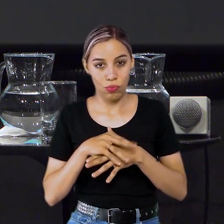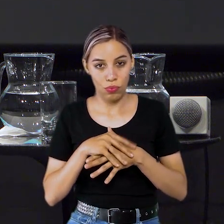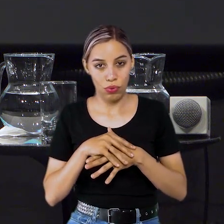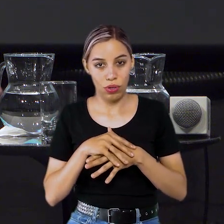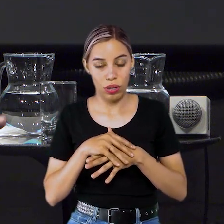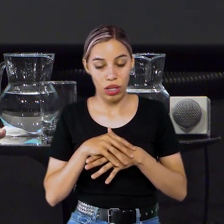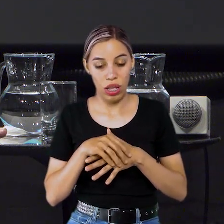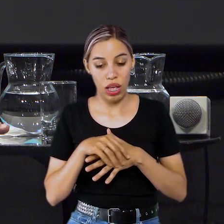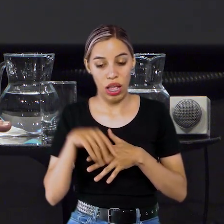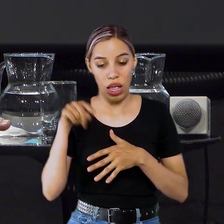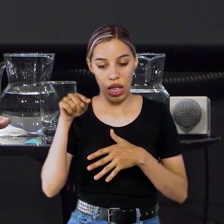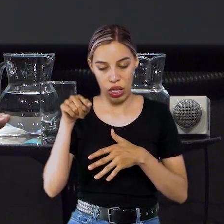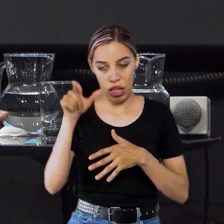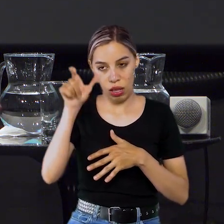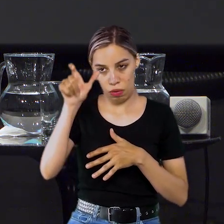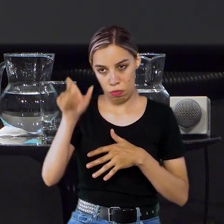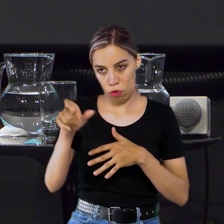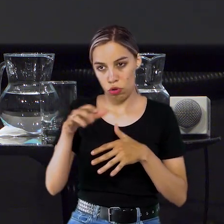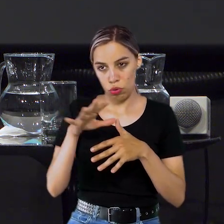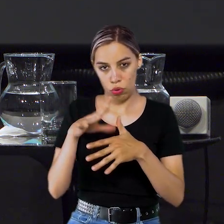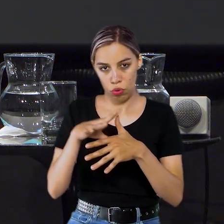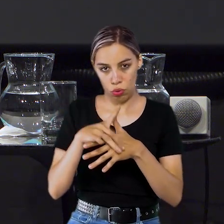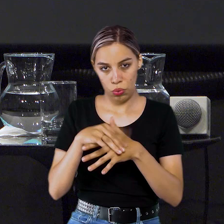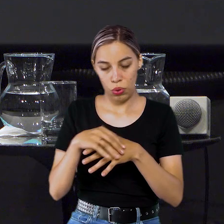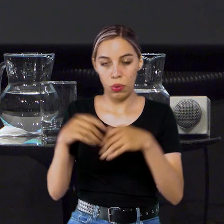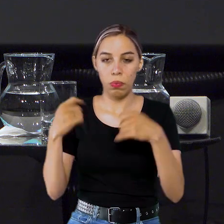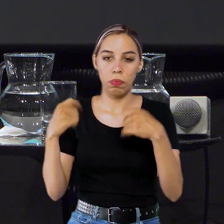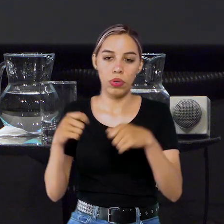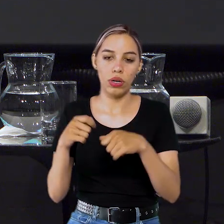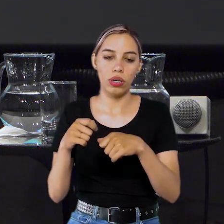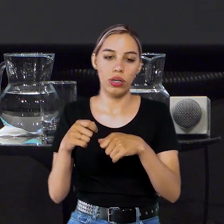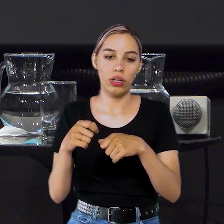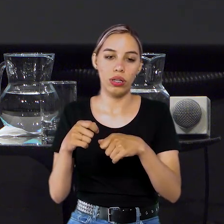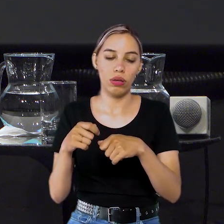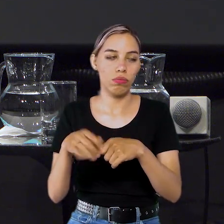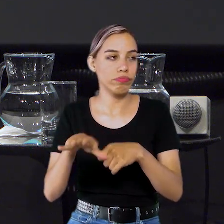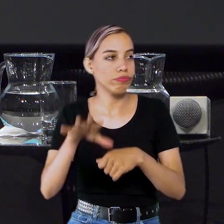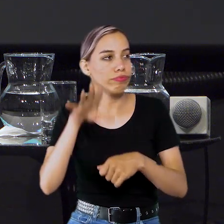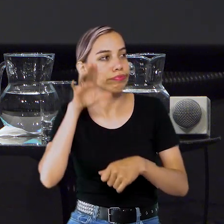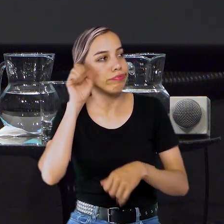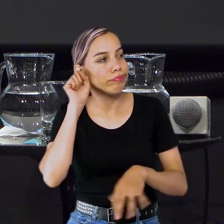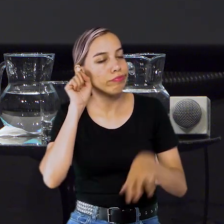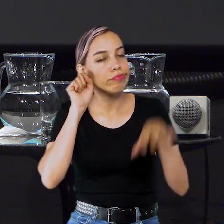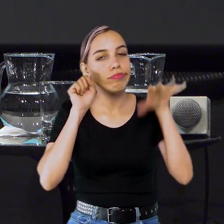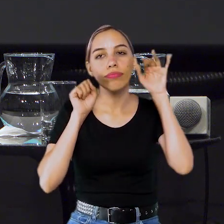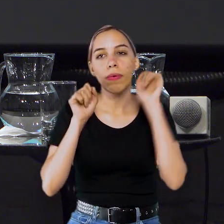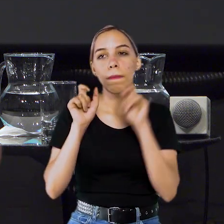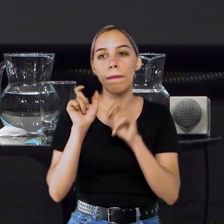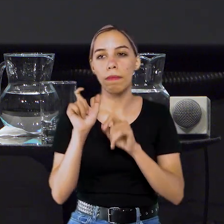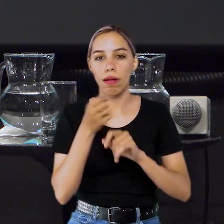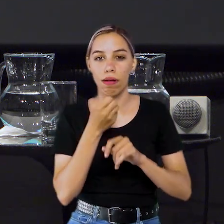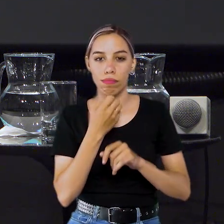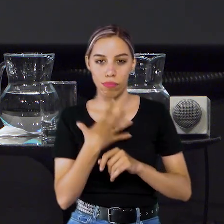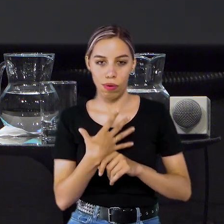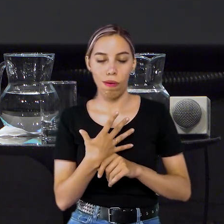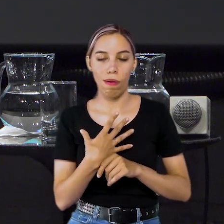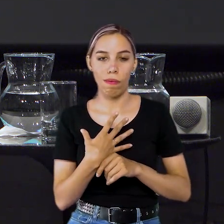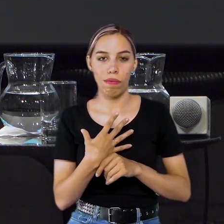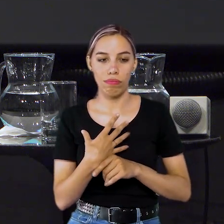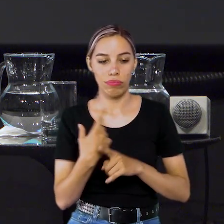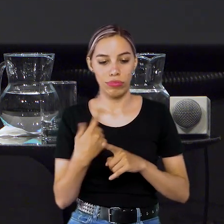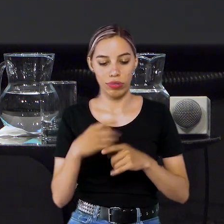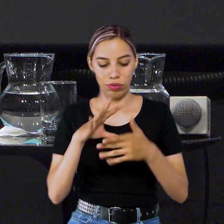Esse ser, essa pessoa, precisa de uma belas palavras para que eles voltem,